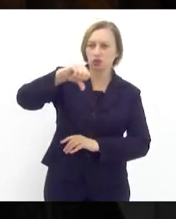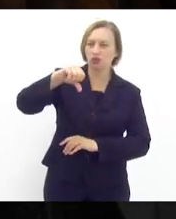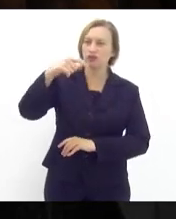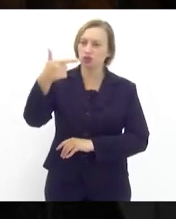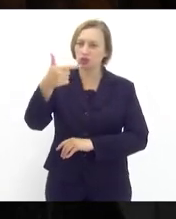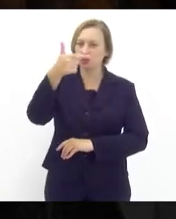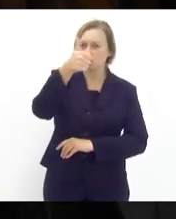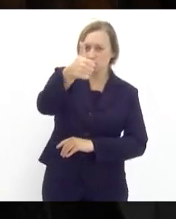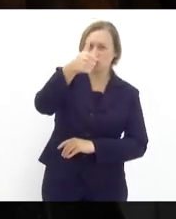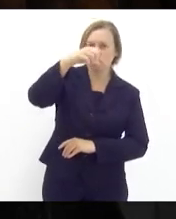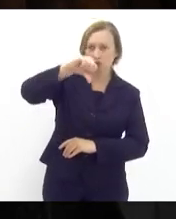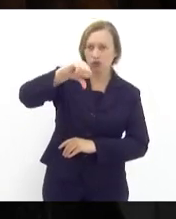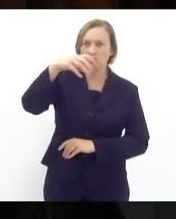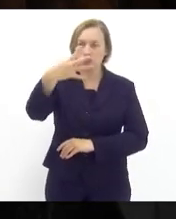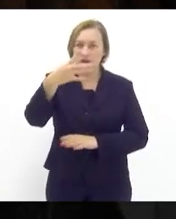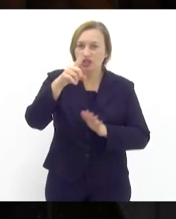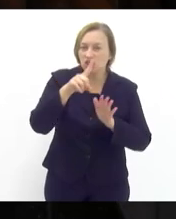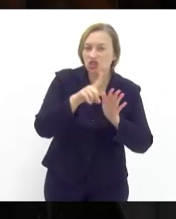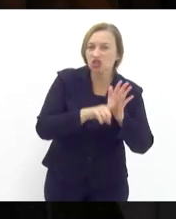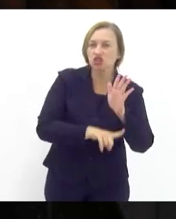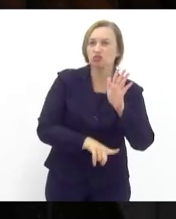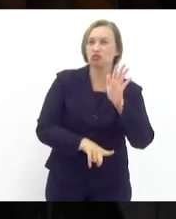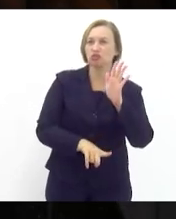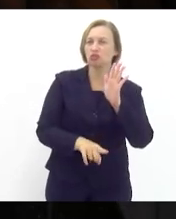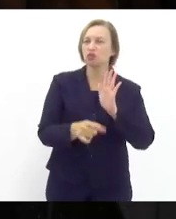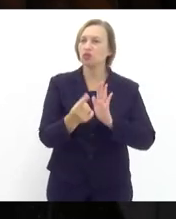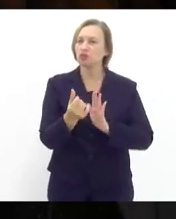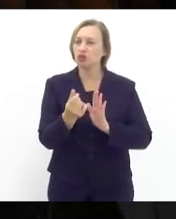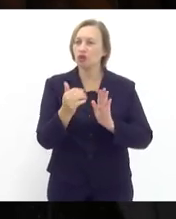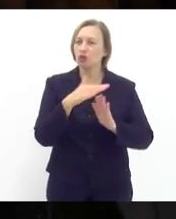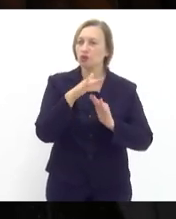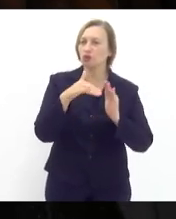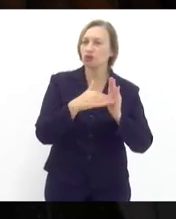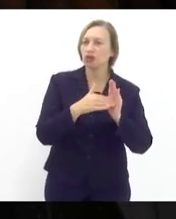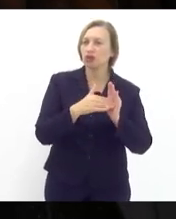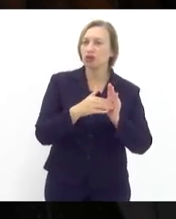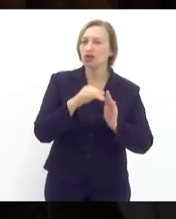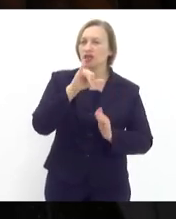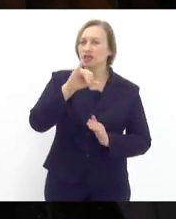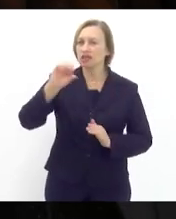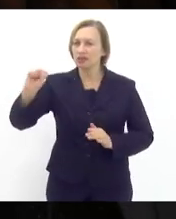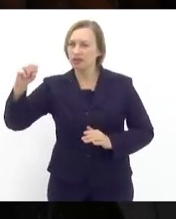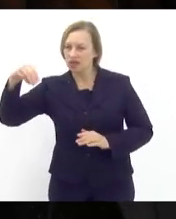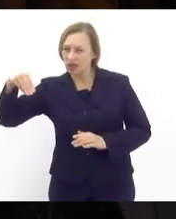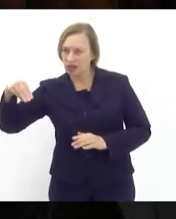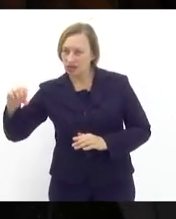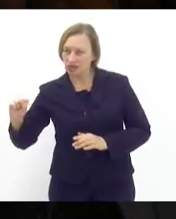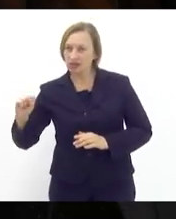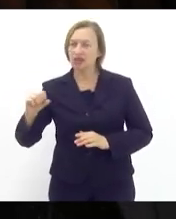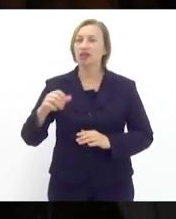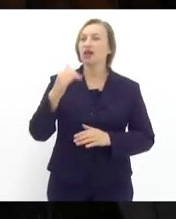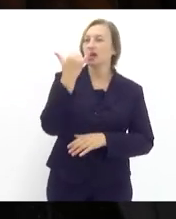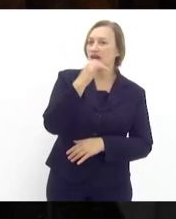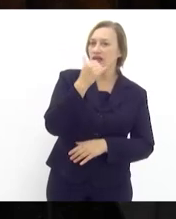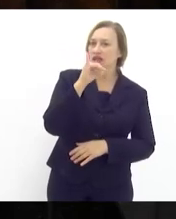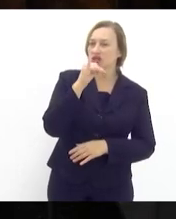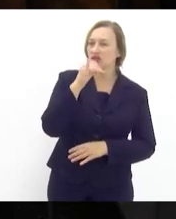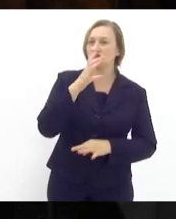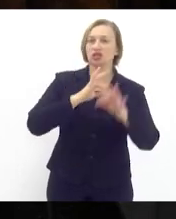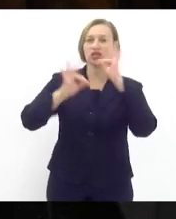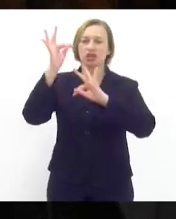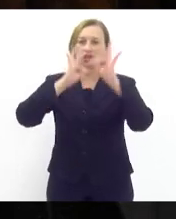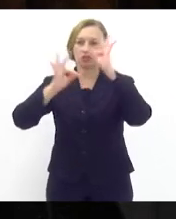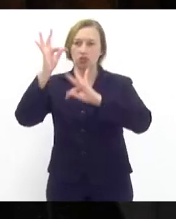194 que reduziu as alíquotas de ICMS de energia telecomunicações